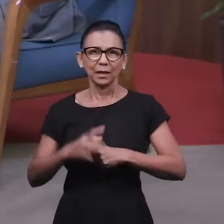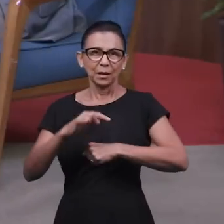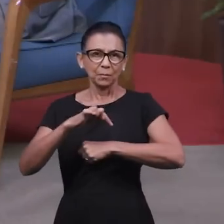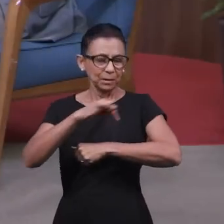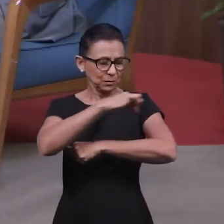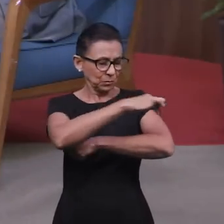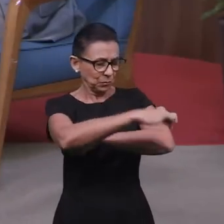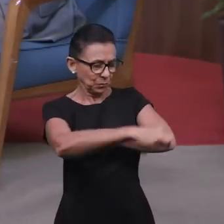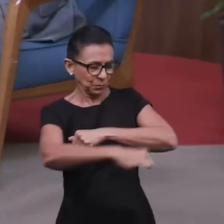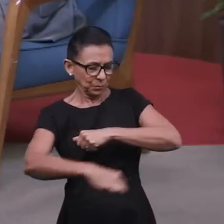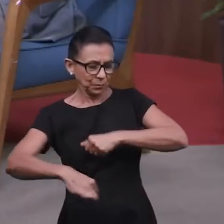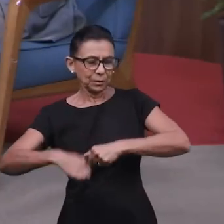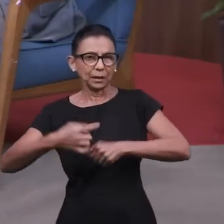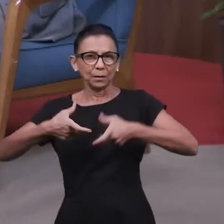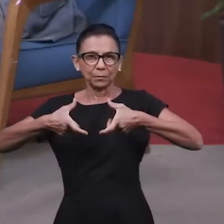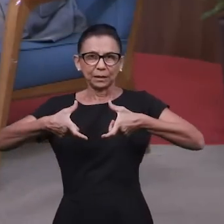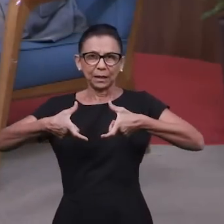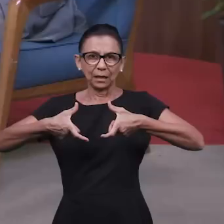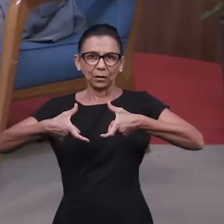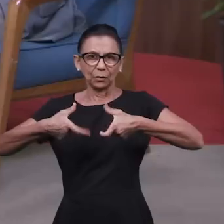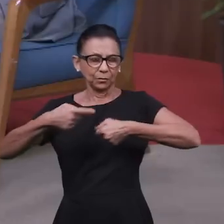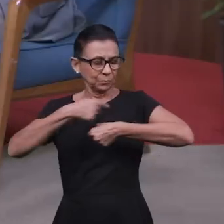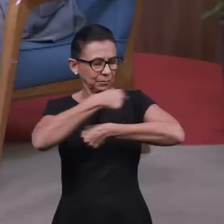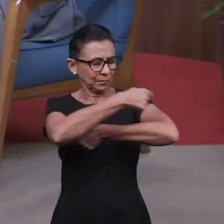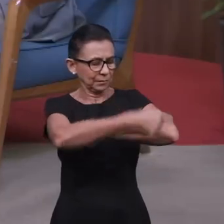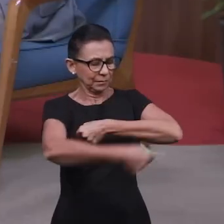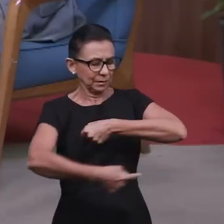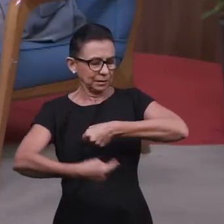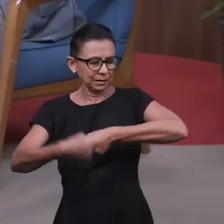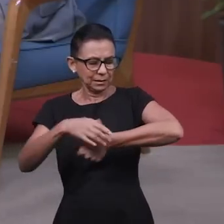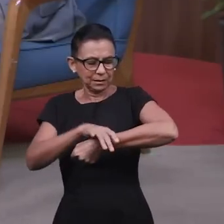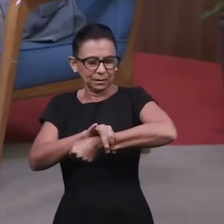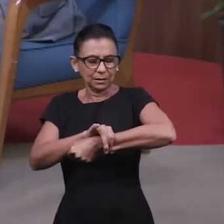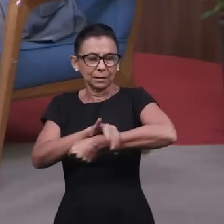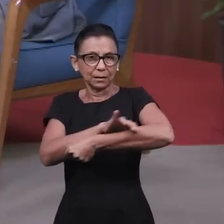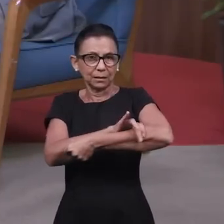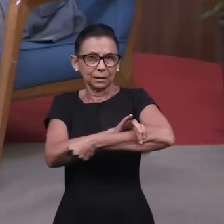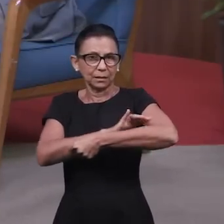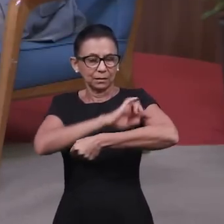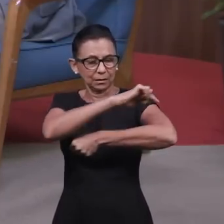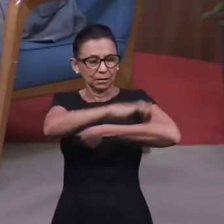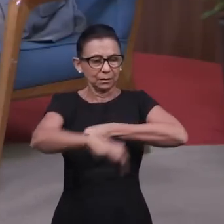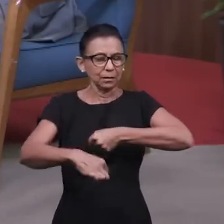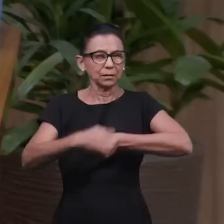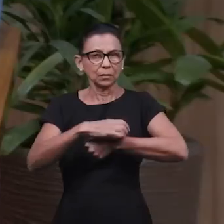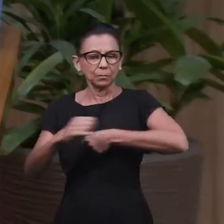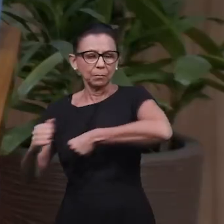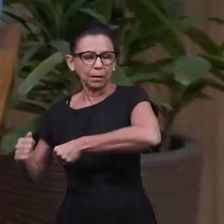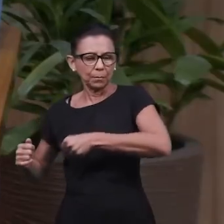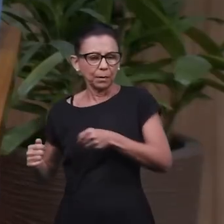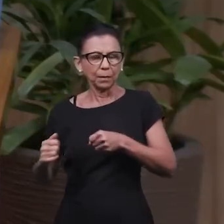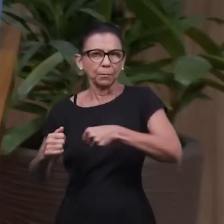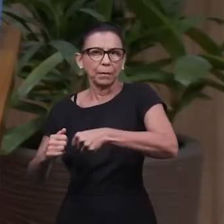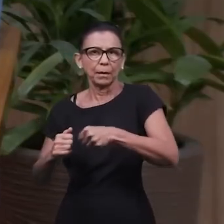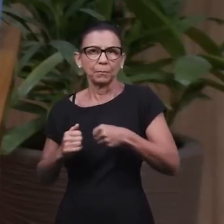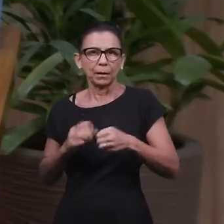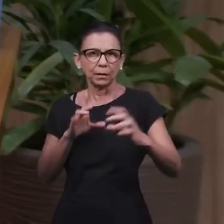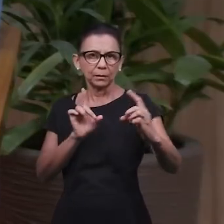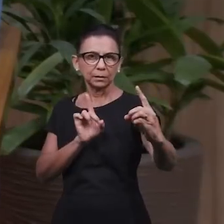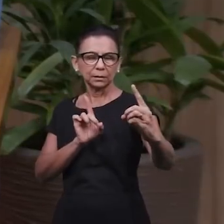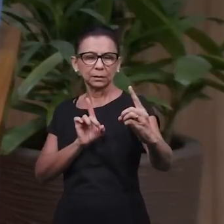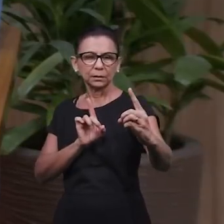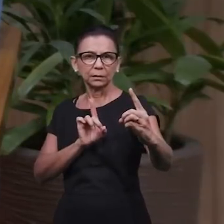pequeno preso ao braço do soldado. E ele era complementar ao escudo, de maneira que ele podia defender-se com